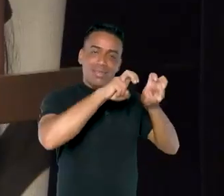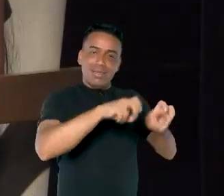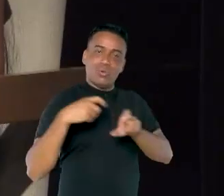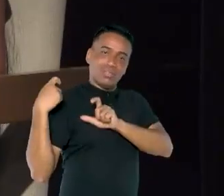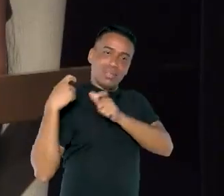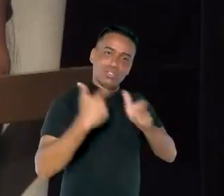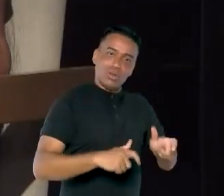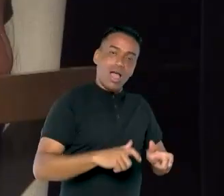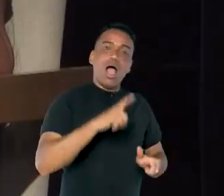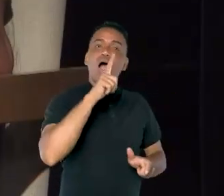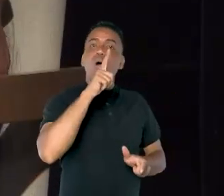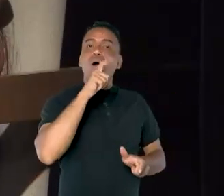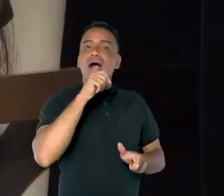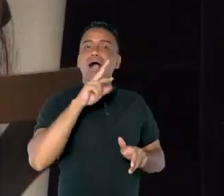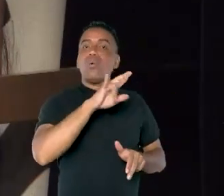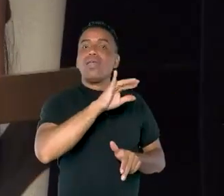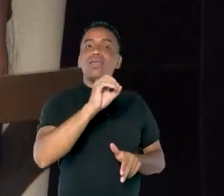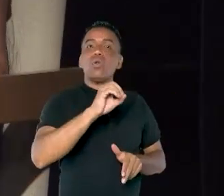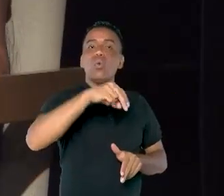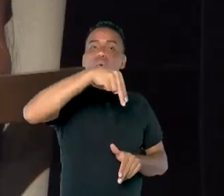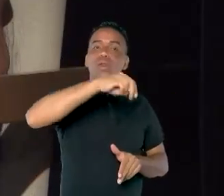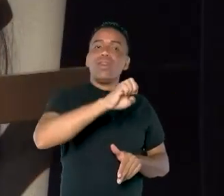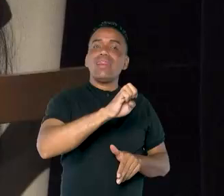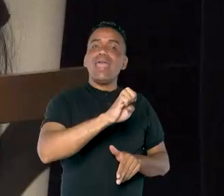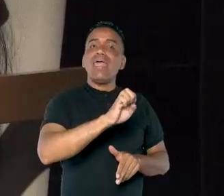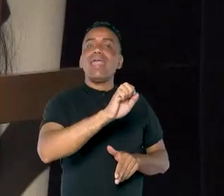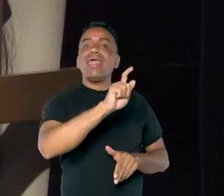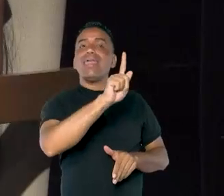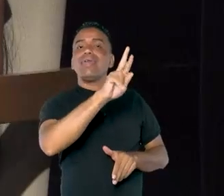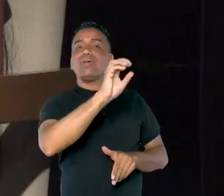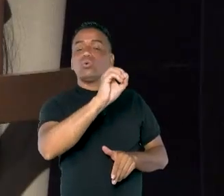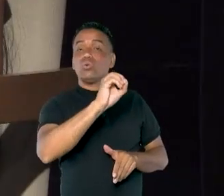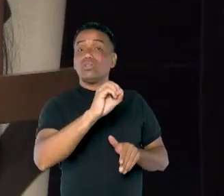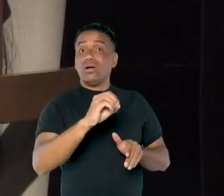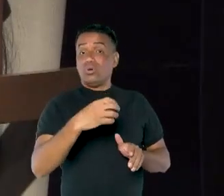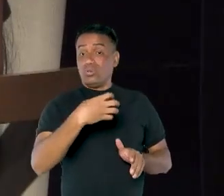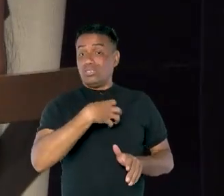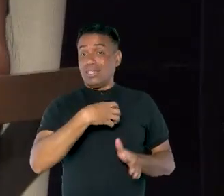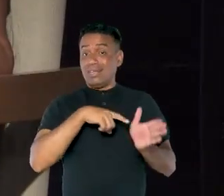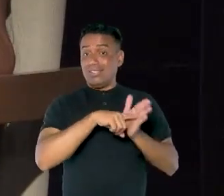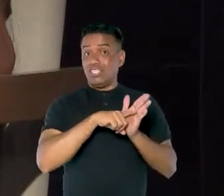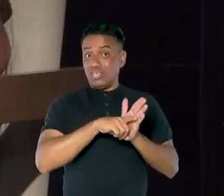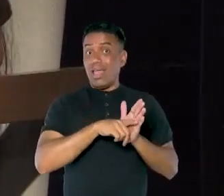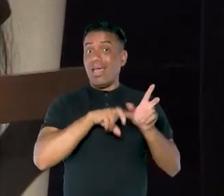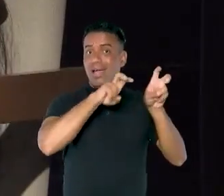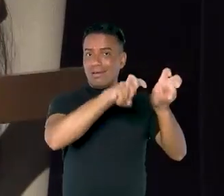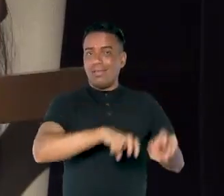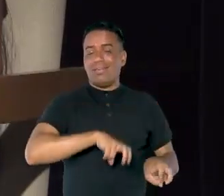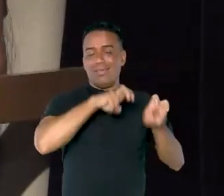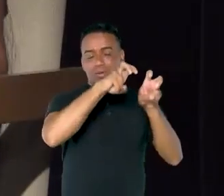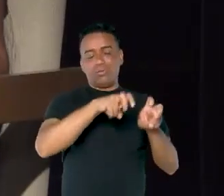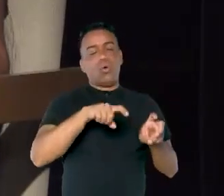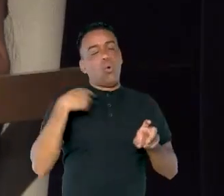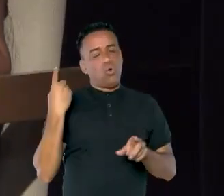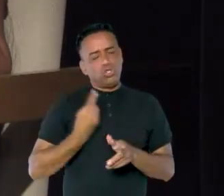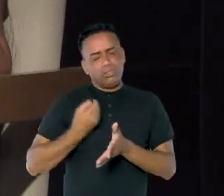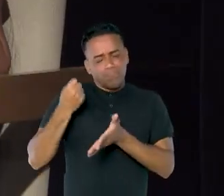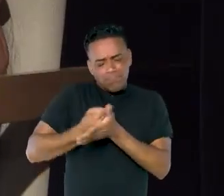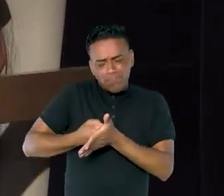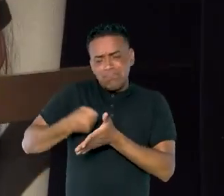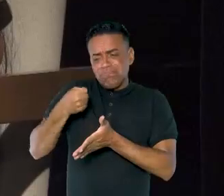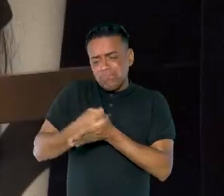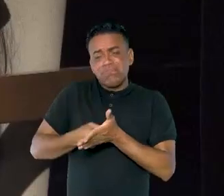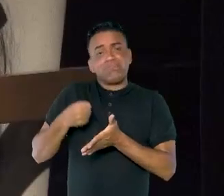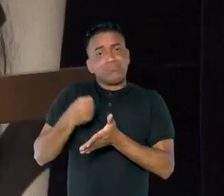Negro, né? Então, as nossas ciências indígenas é o nosso sistema agrícola. E hoje a gente luta, né, para